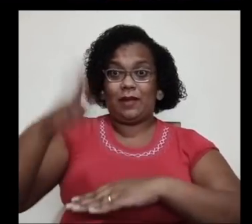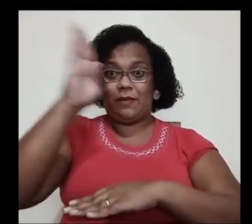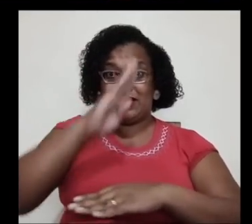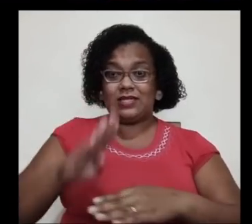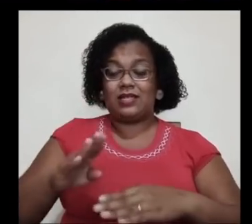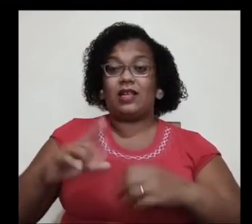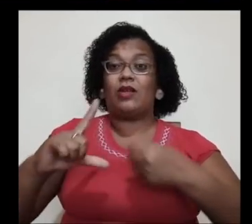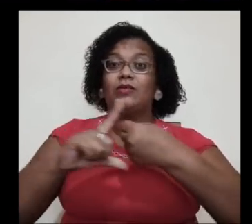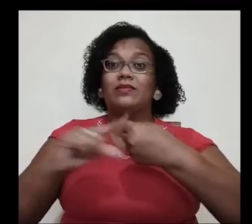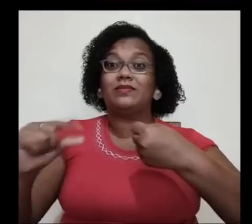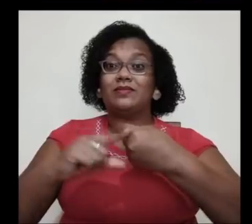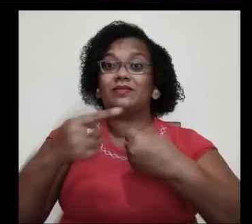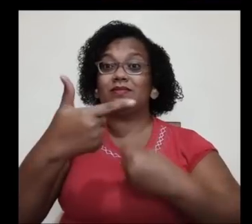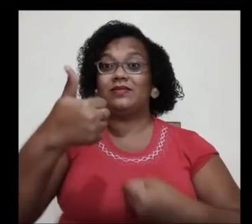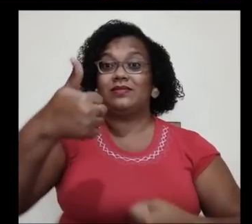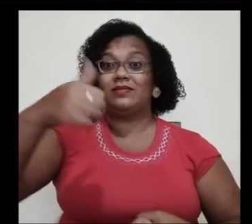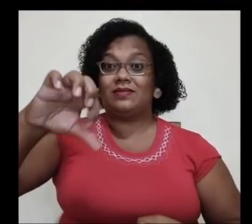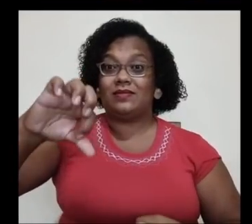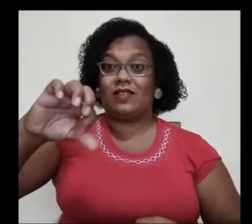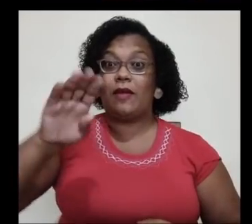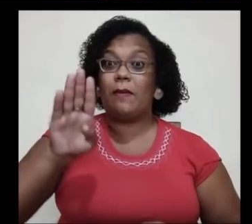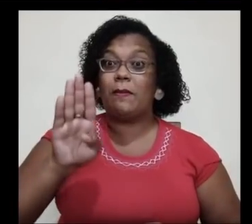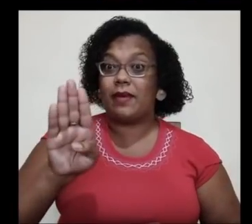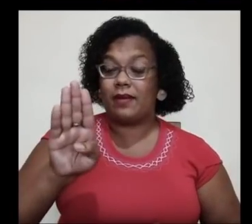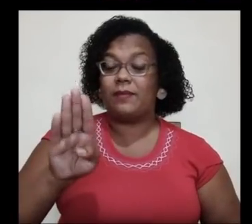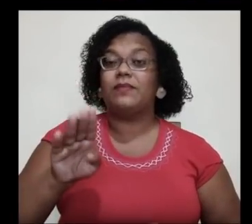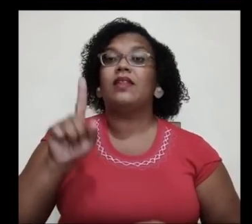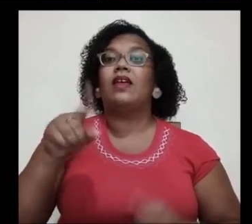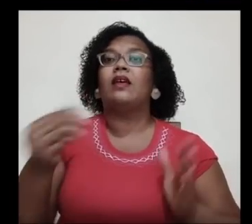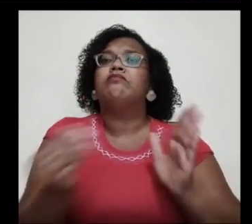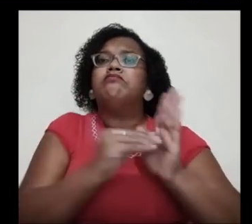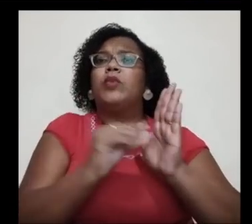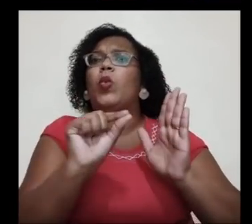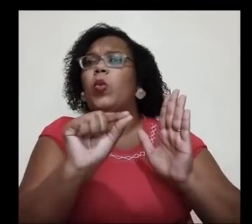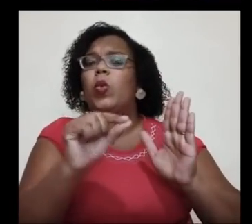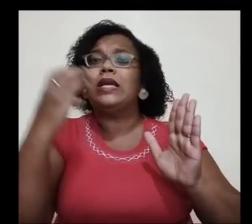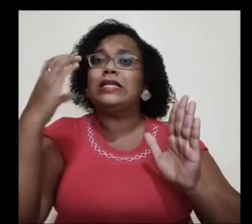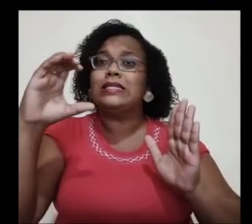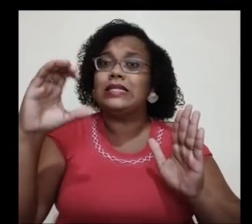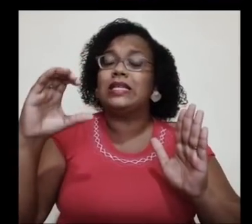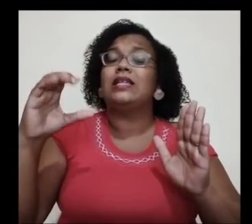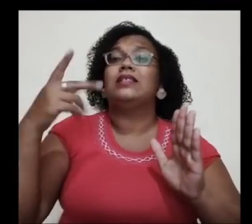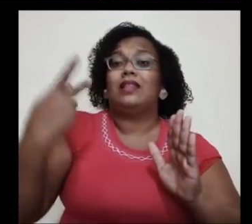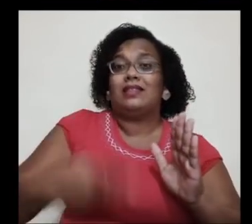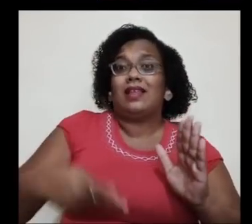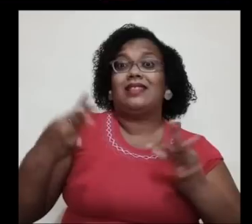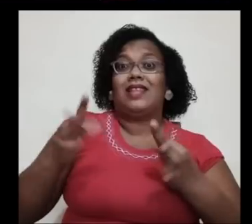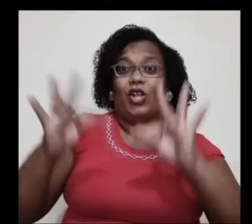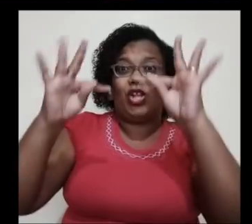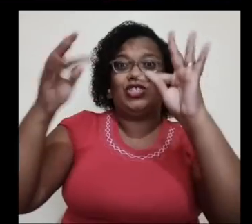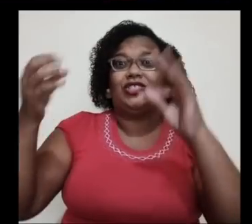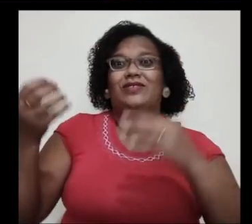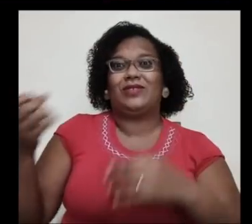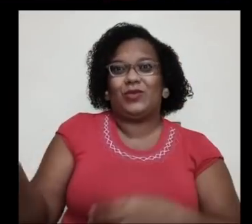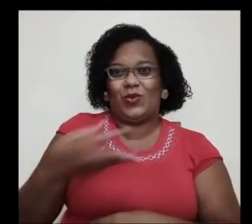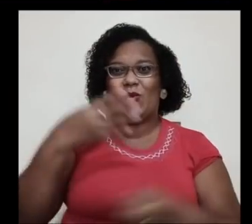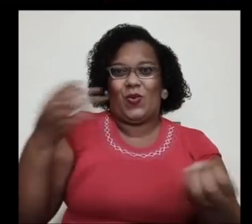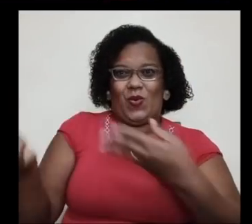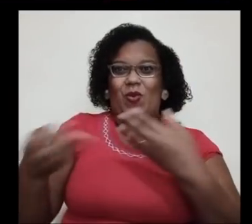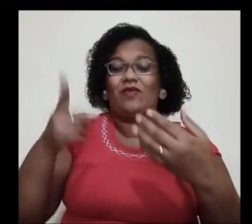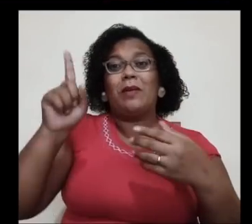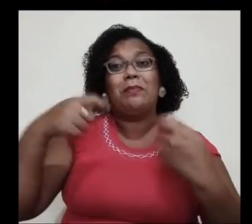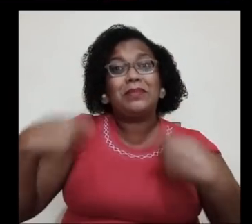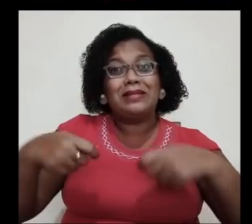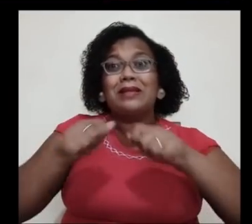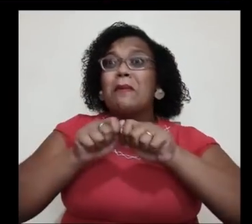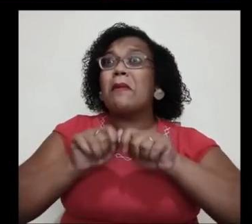deve ser estabelecido no país inteiro, deve ser regulamentado por lei. Isso ainda não foi feito. Então, essa também é uma demanda que as sociedades